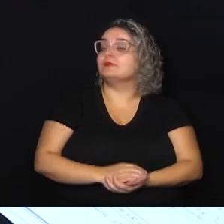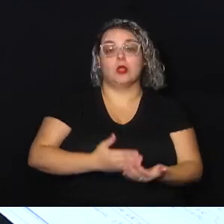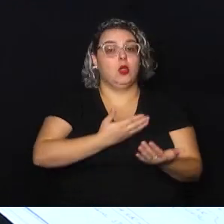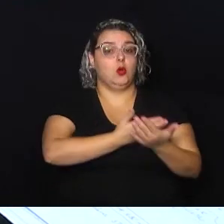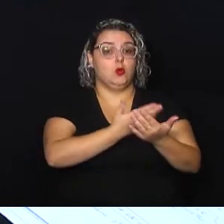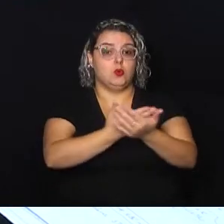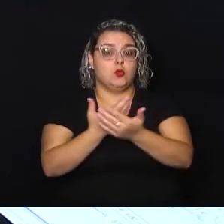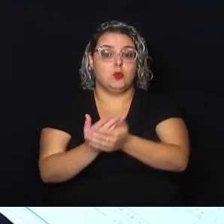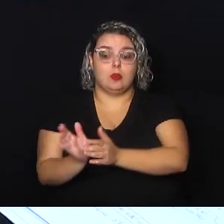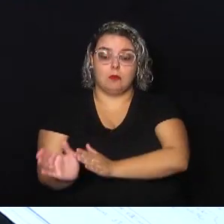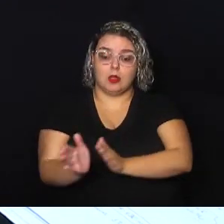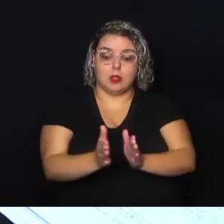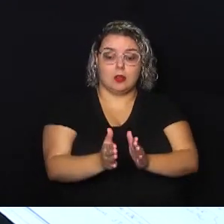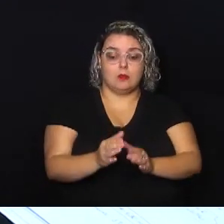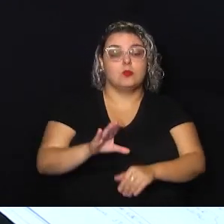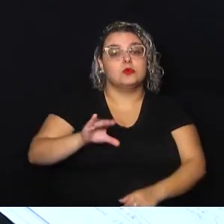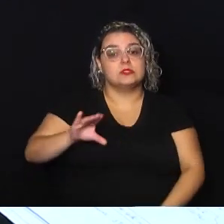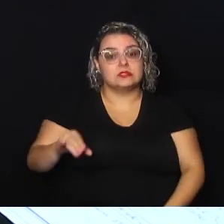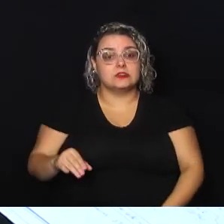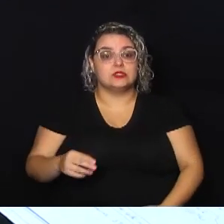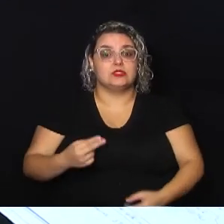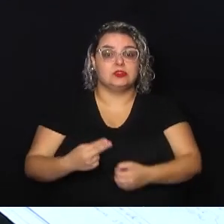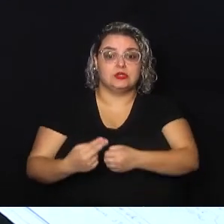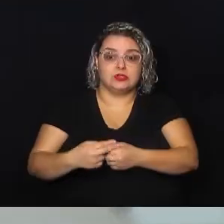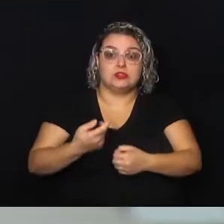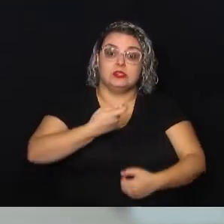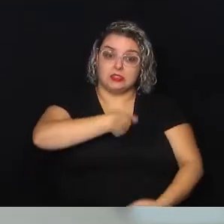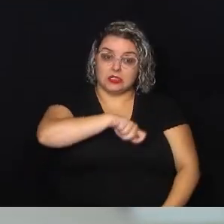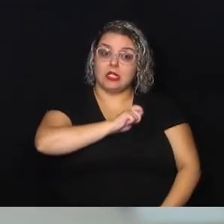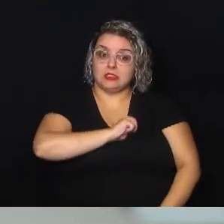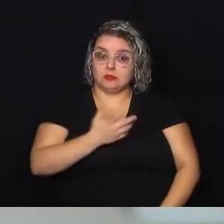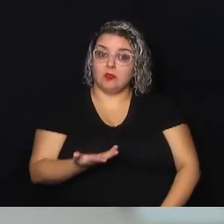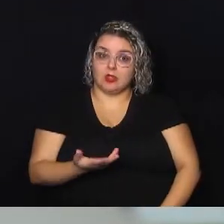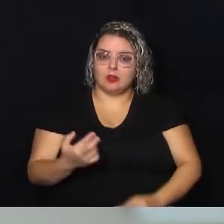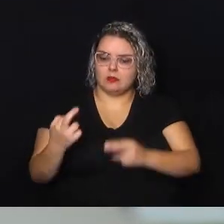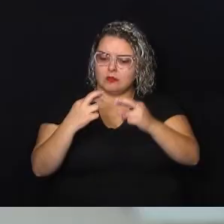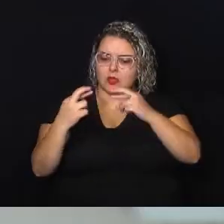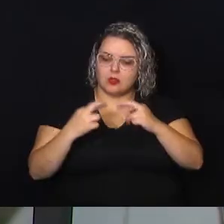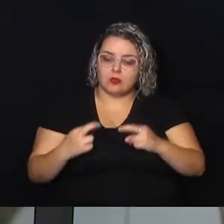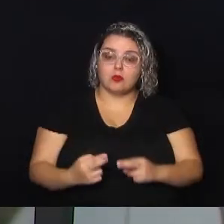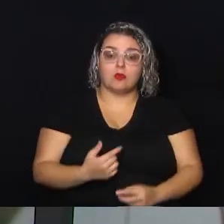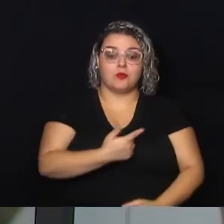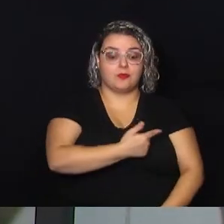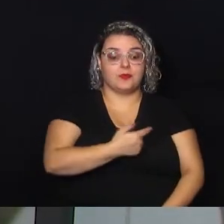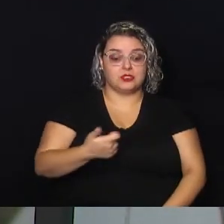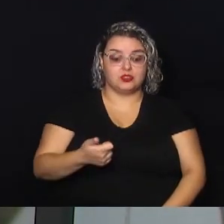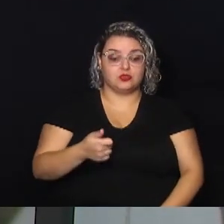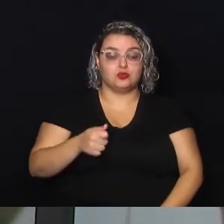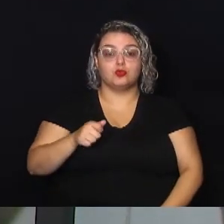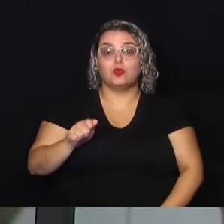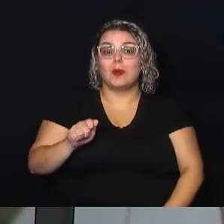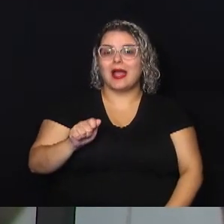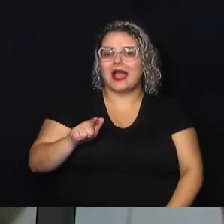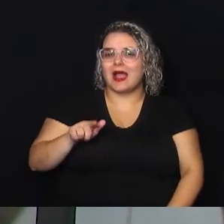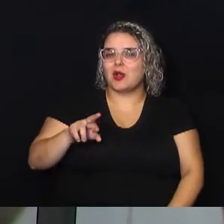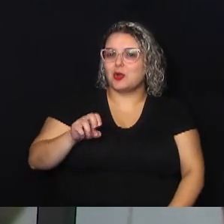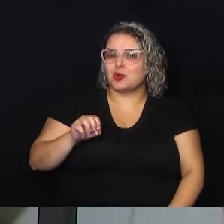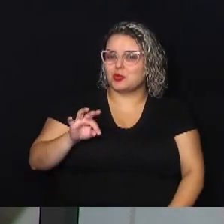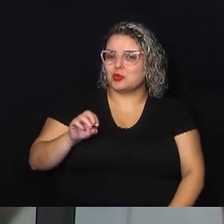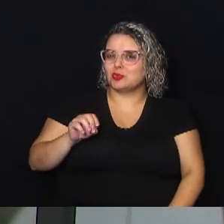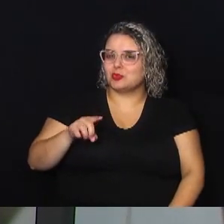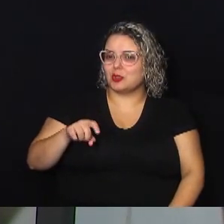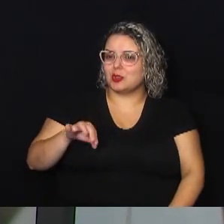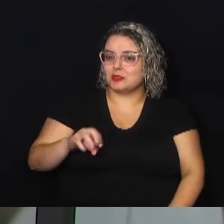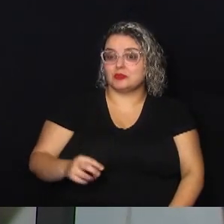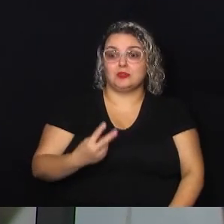um estudo conduzido por cientistas da Unicamp e da Espanha rastreou a presença de 21 agrotóxicos